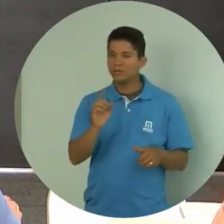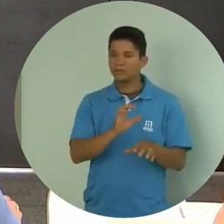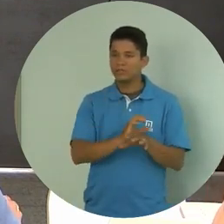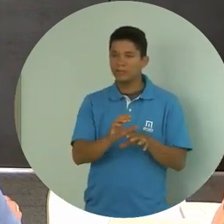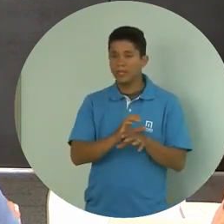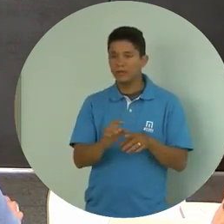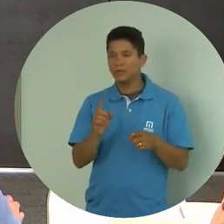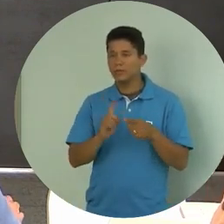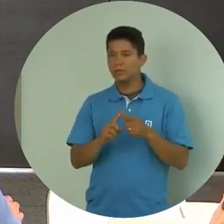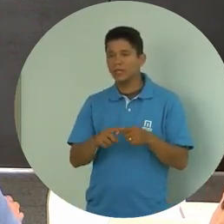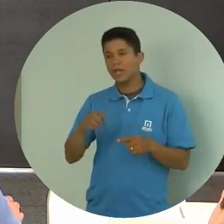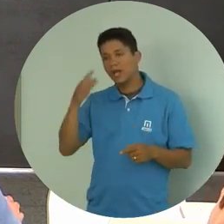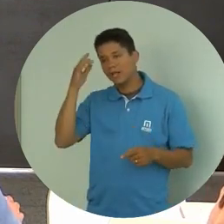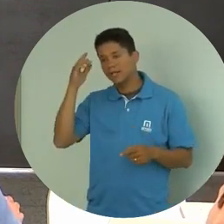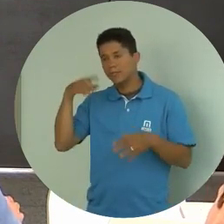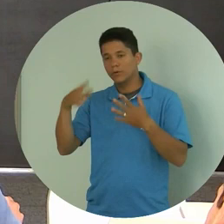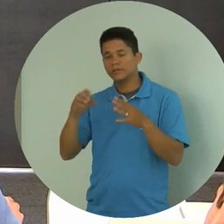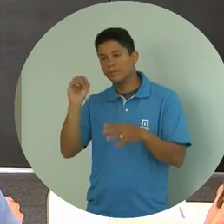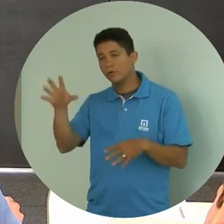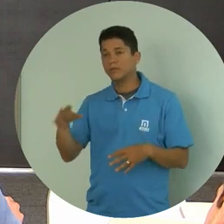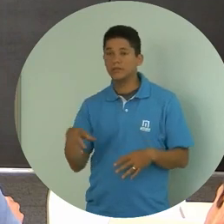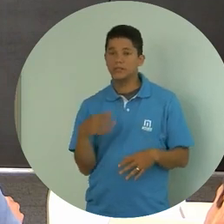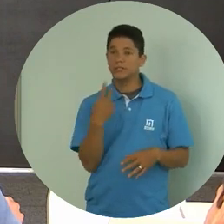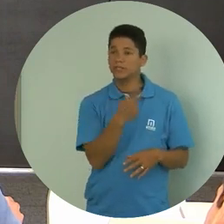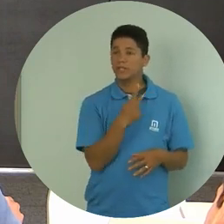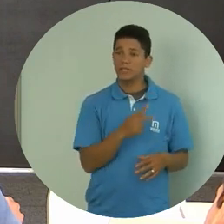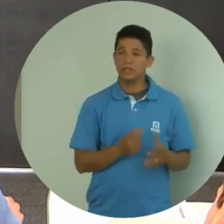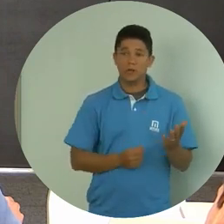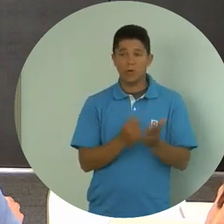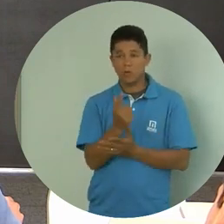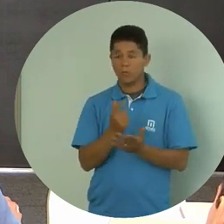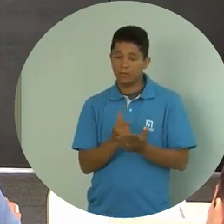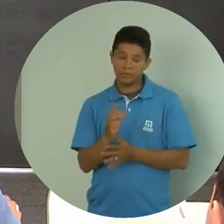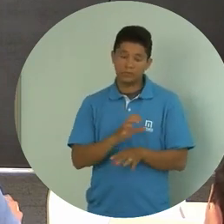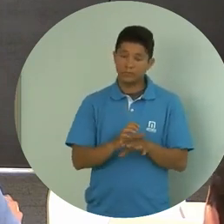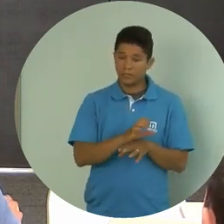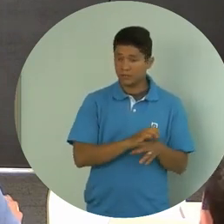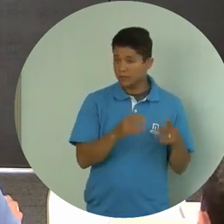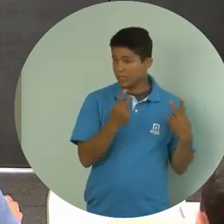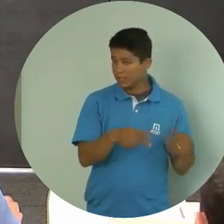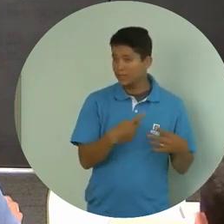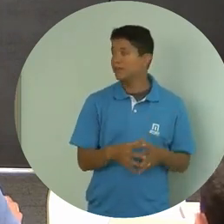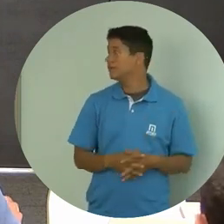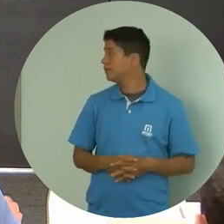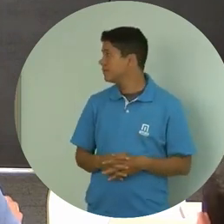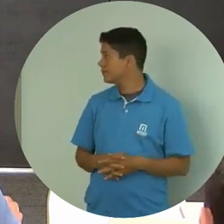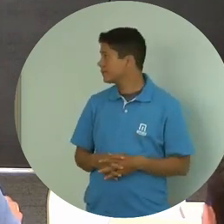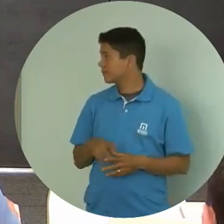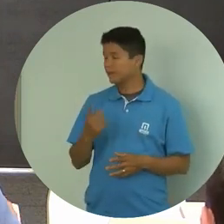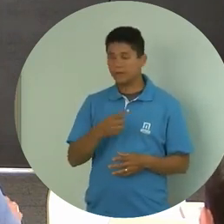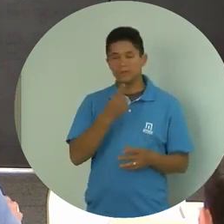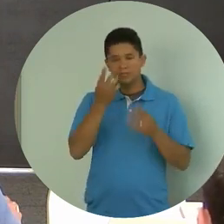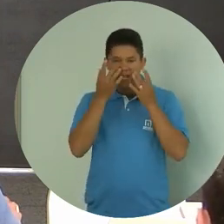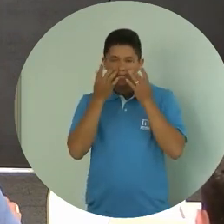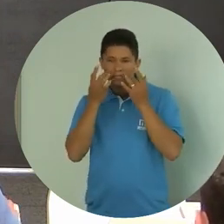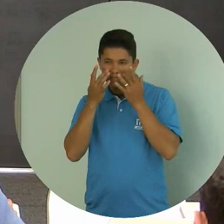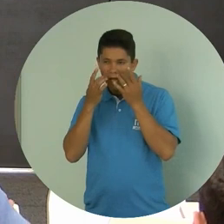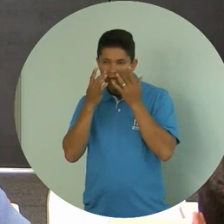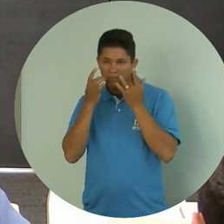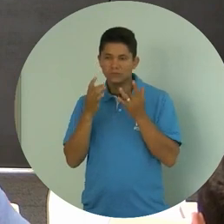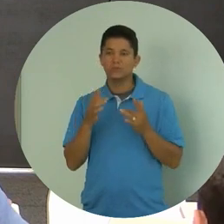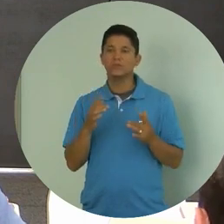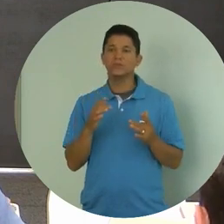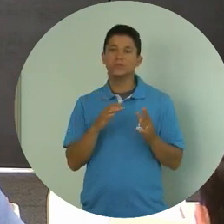daqui a pouco, né? Ele sobrevive do varejo daquela região. Então, a gente teve que fazer todos esses ensaios para